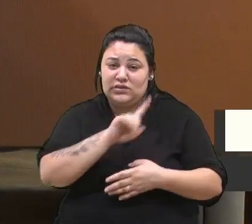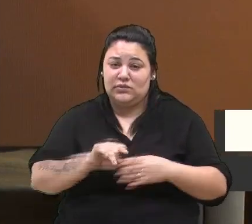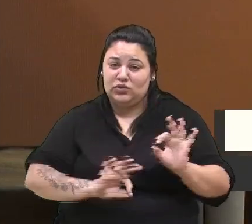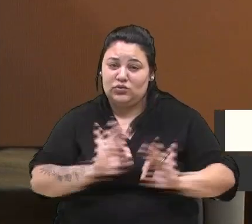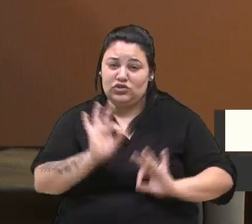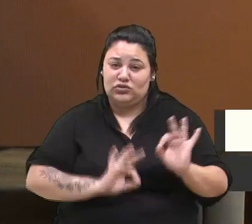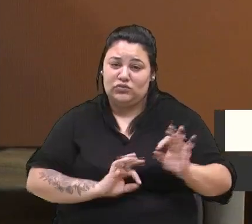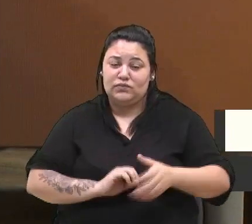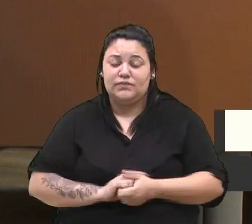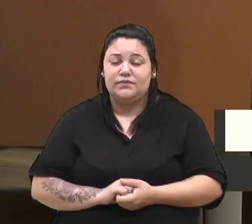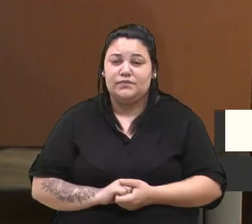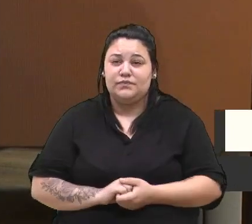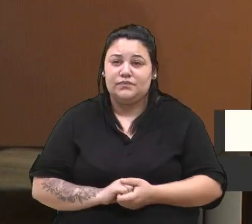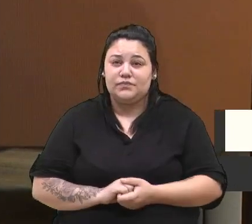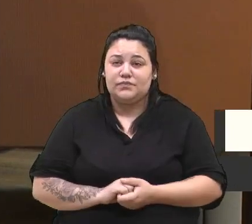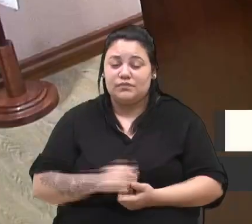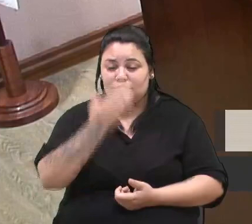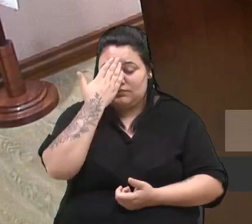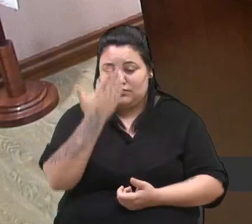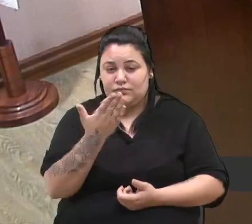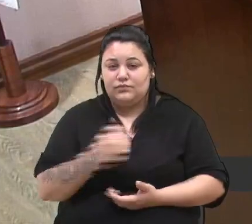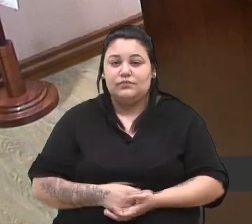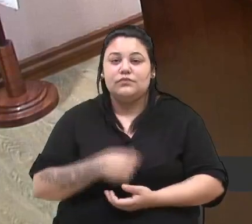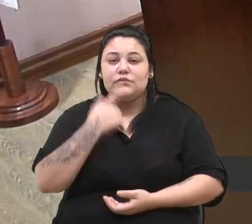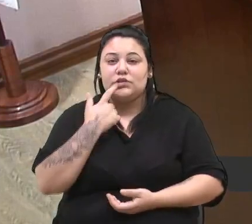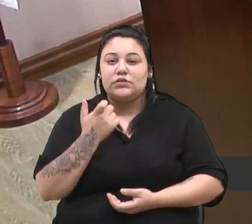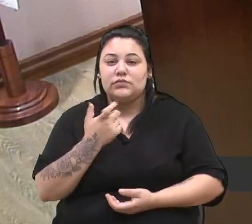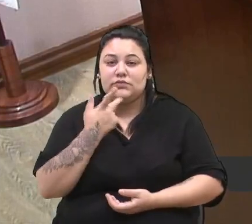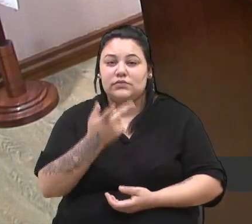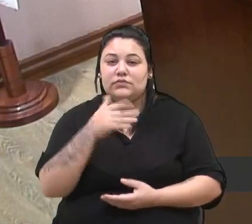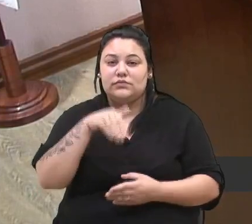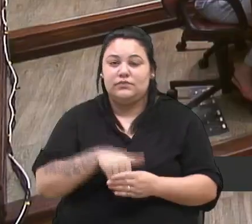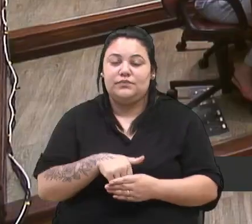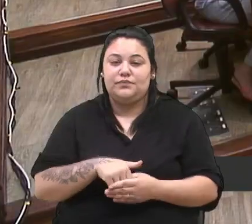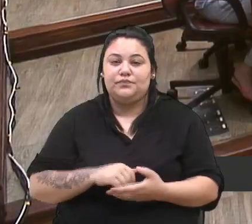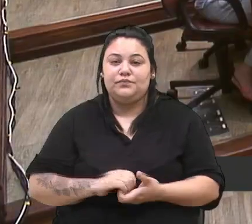Obrigada. Obrigado. Rose, para declarar voto.